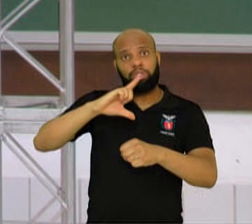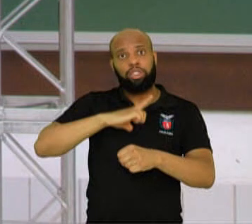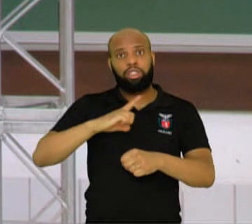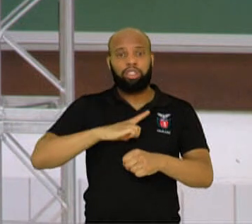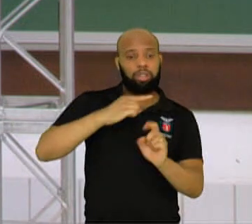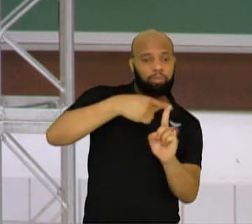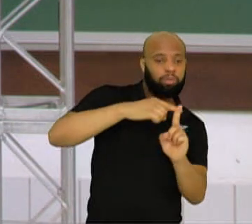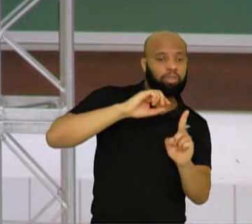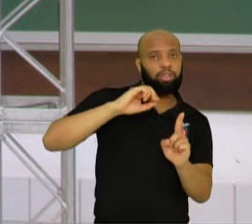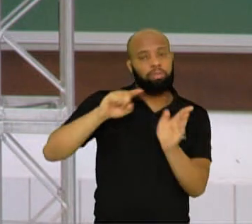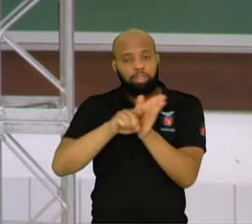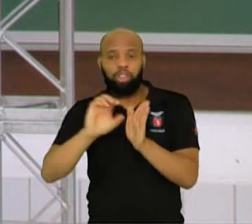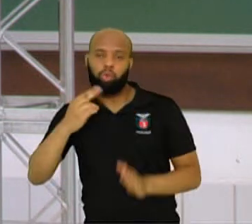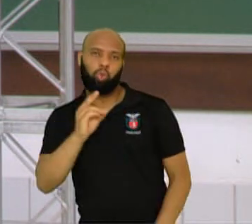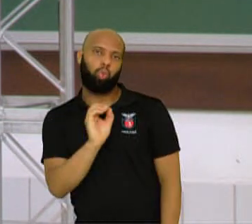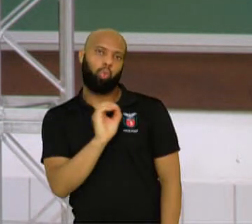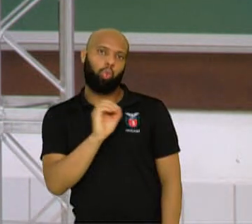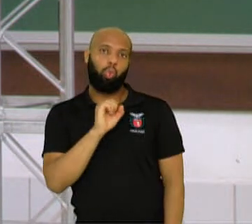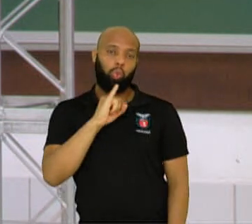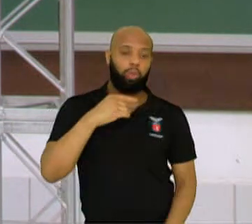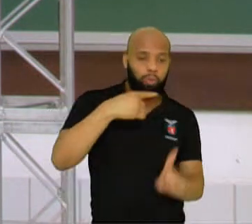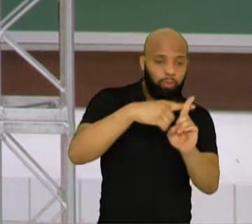Se tem a carga positiva,